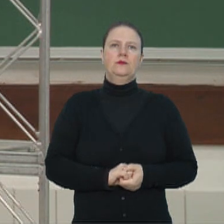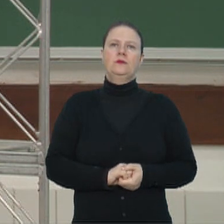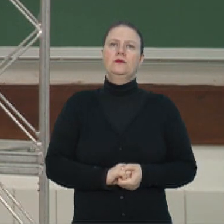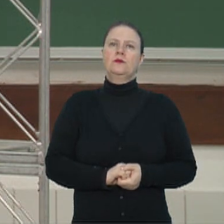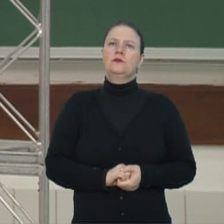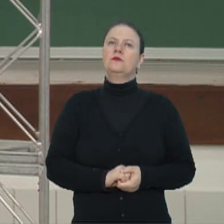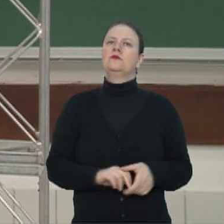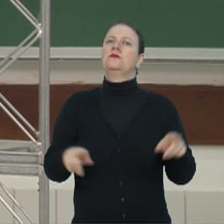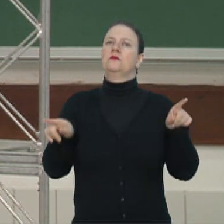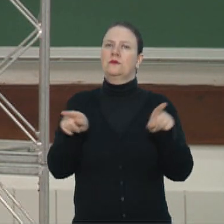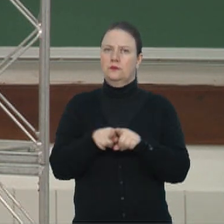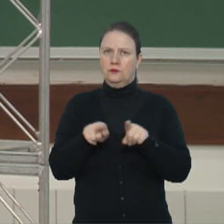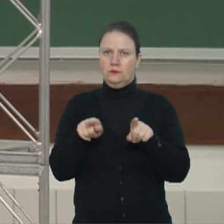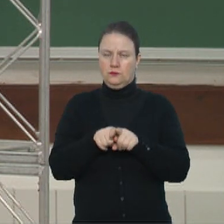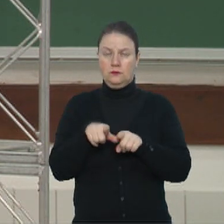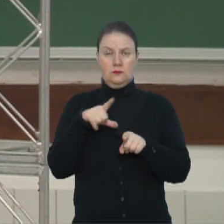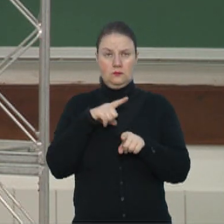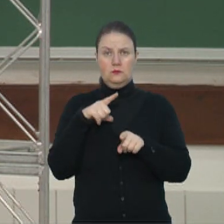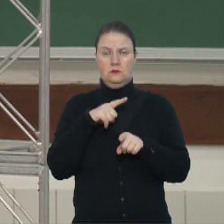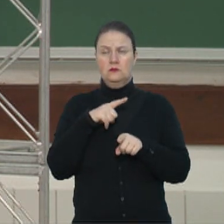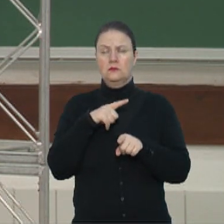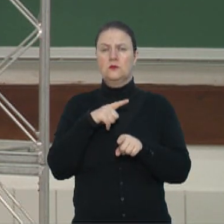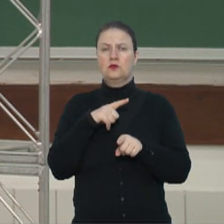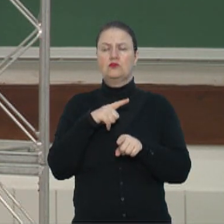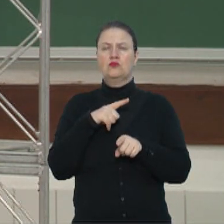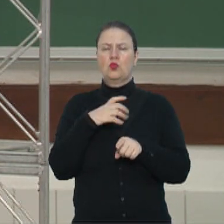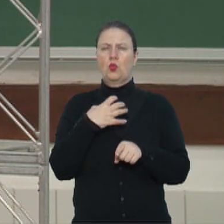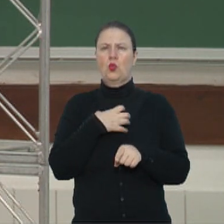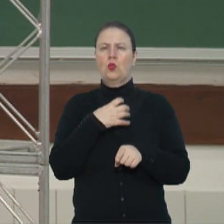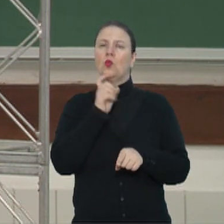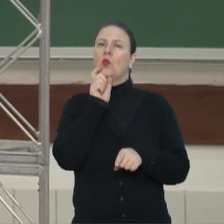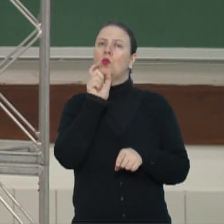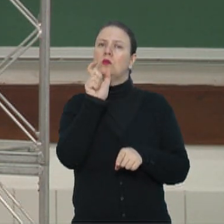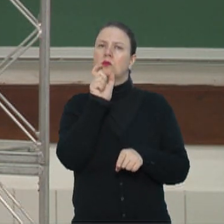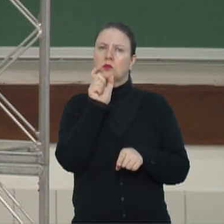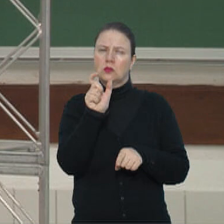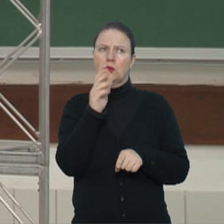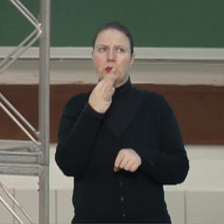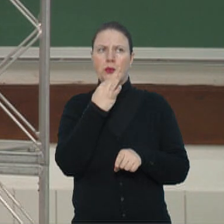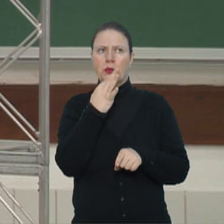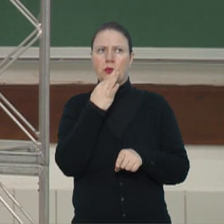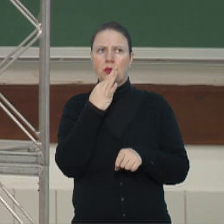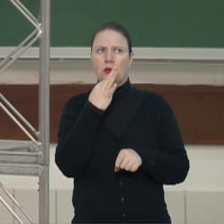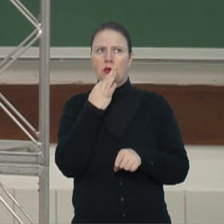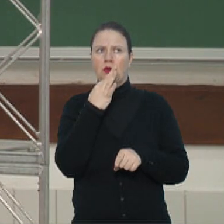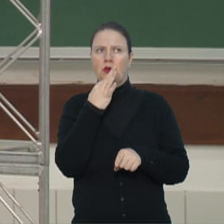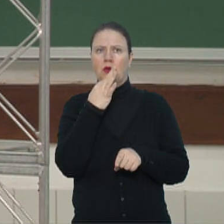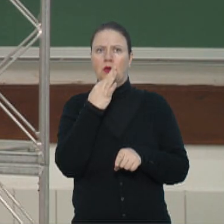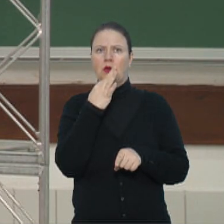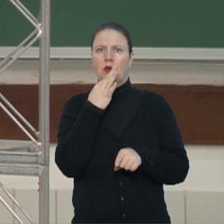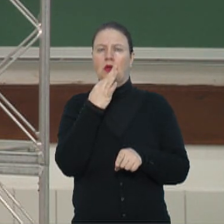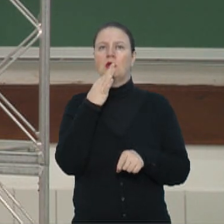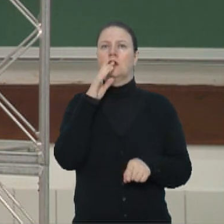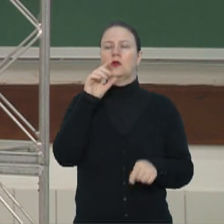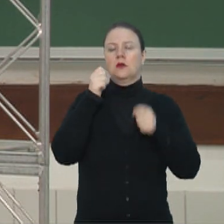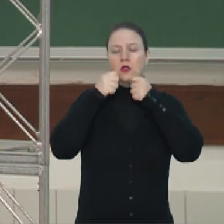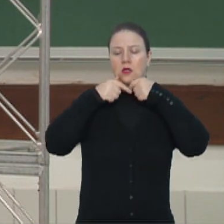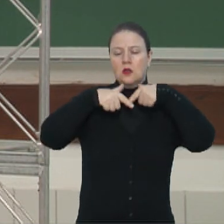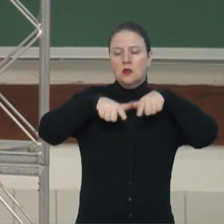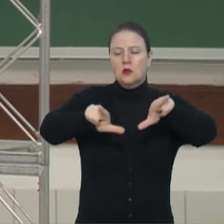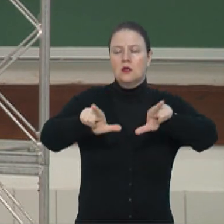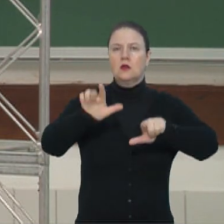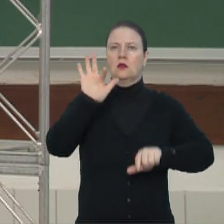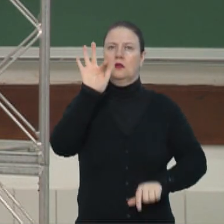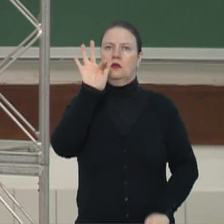Aí nós temos um termo muito conhecido, né, que vocês já devem ter ouvido falar, que é a língua franca. Ah, mas o que é